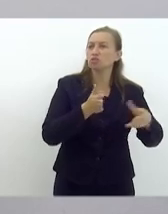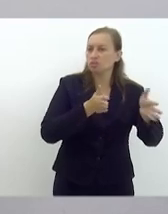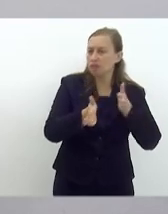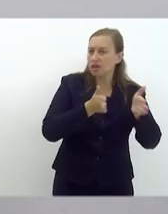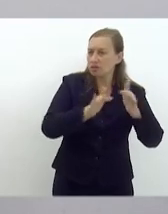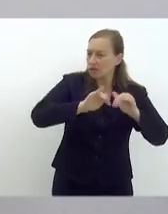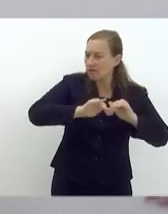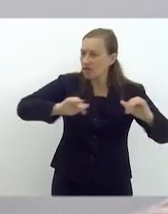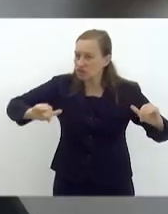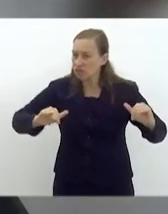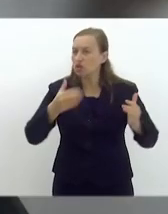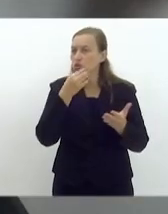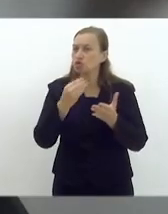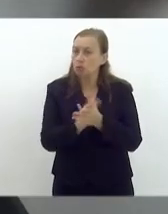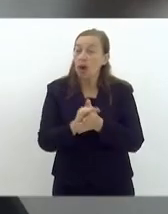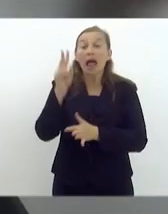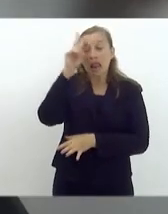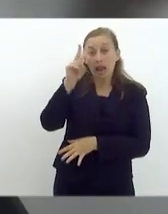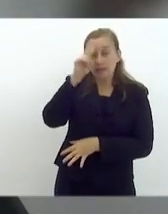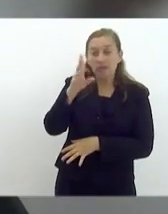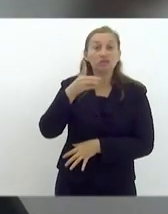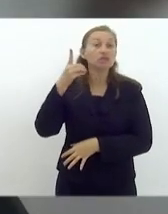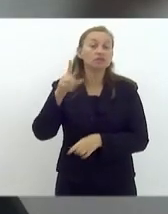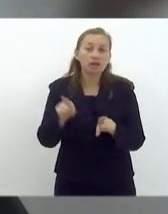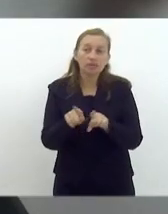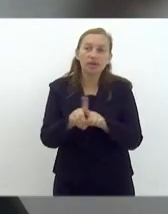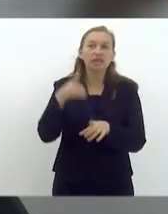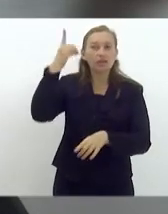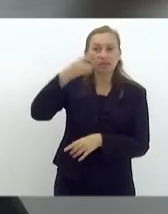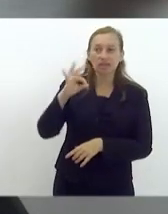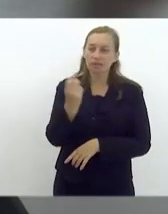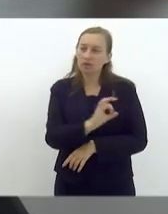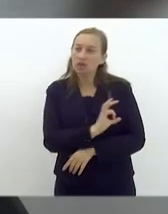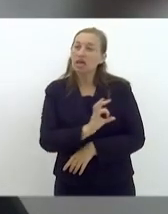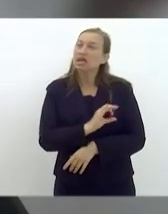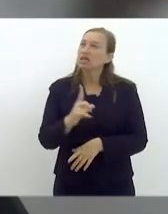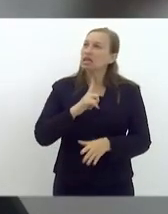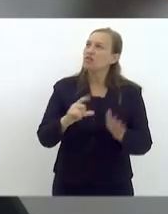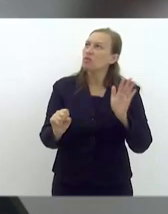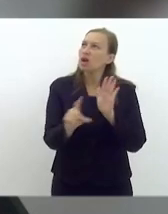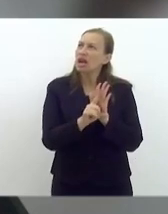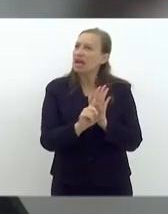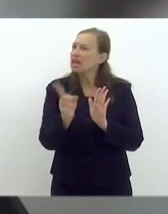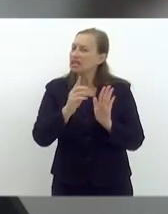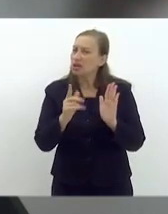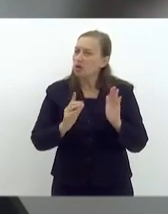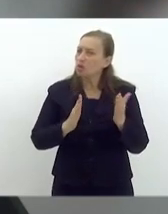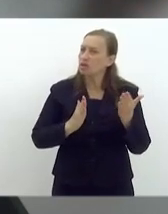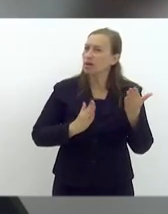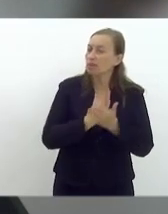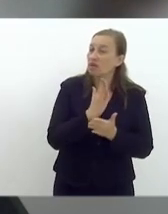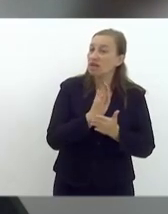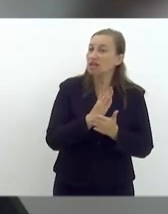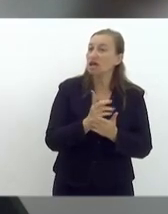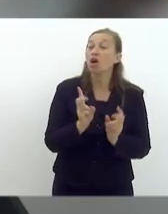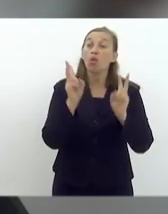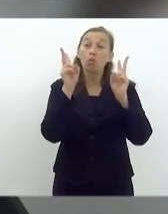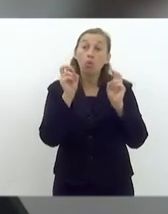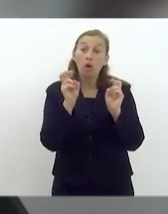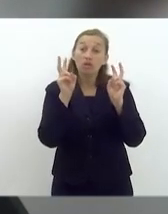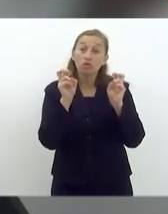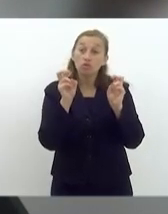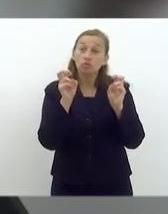deputada Marta Rocha Dias inclusive Surgiu uma legislação que ainda não está em vigor que foi a questão da